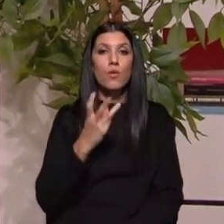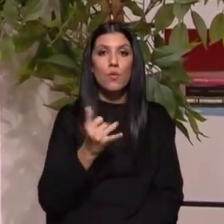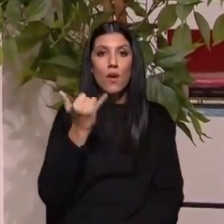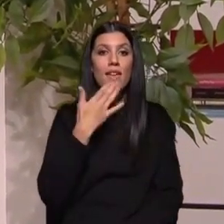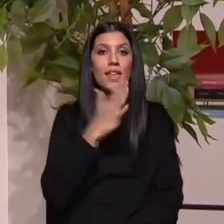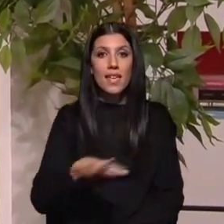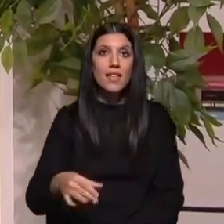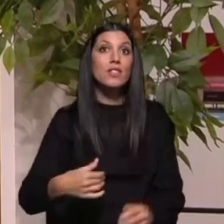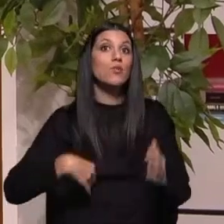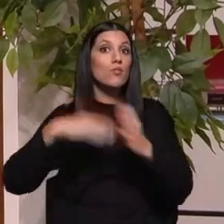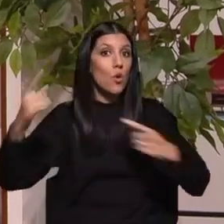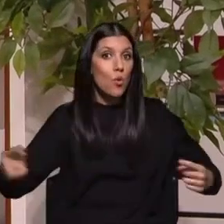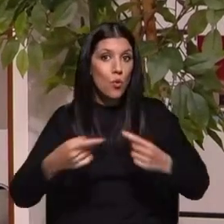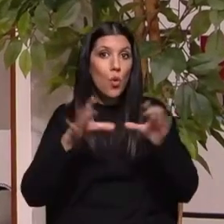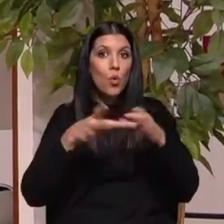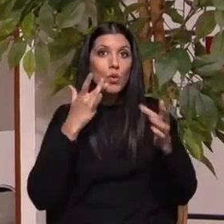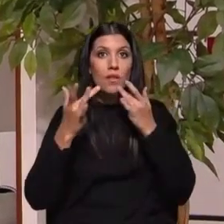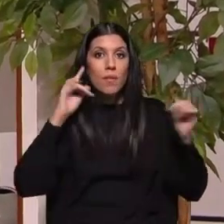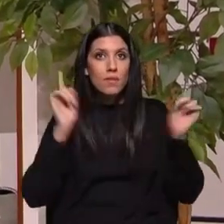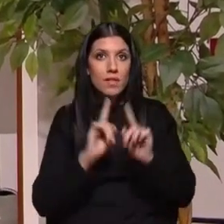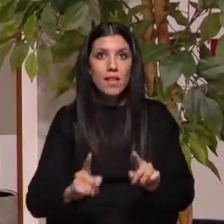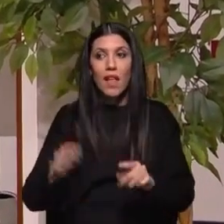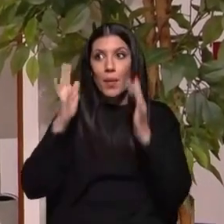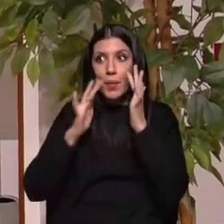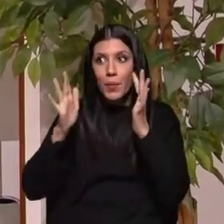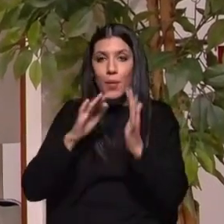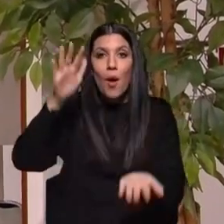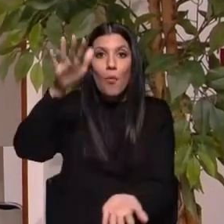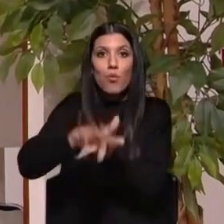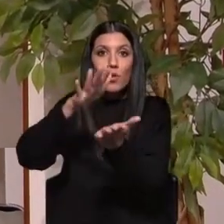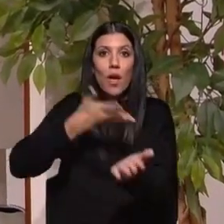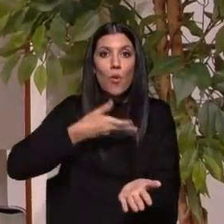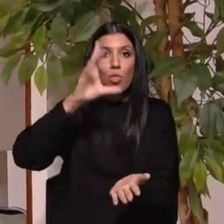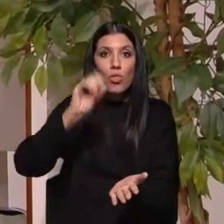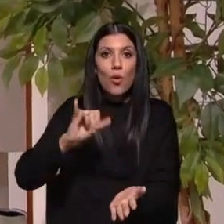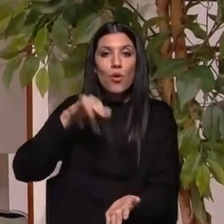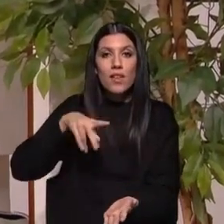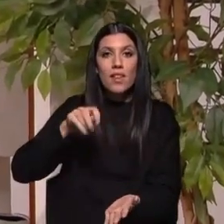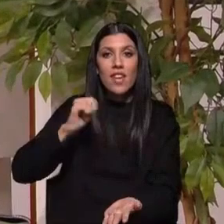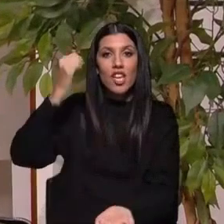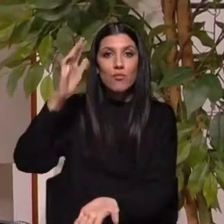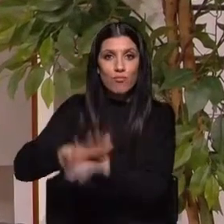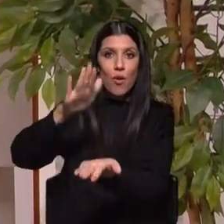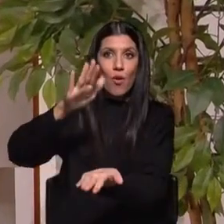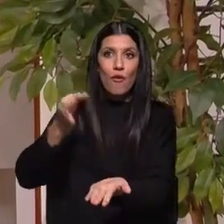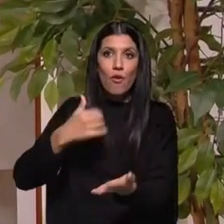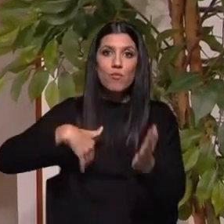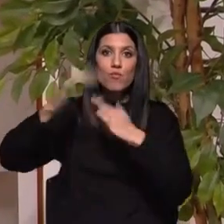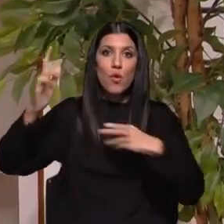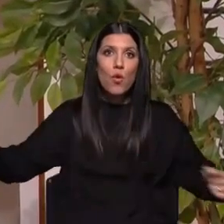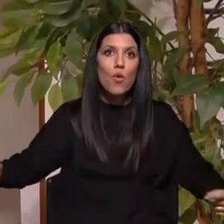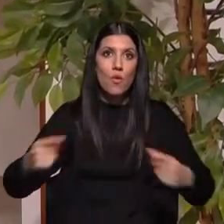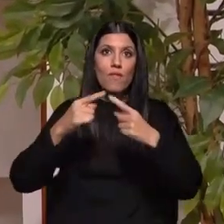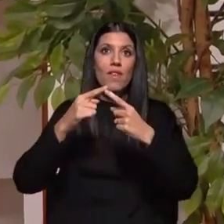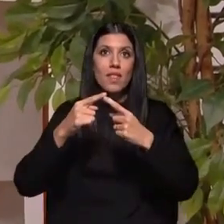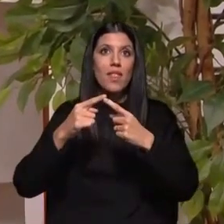o grupo de teatro musical que encantou os jurados recebeu o botão dourado da Inês Aires Pereira e garantiu o seu lugar na final através do